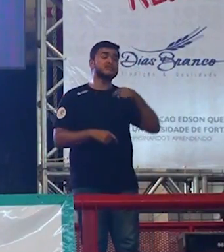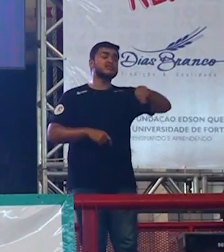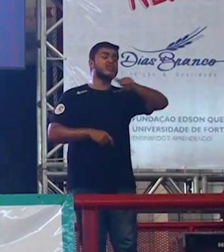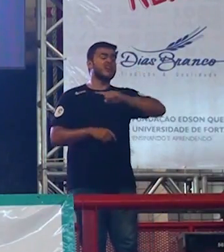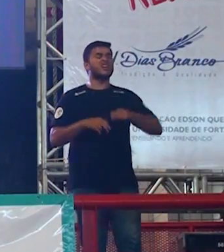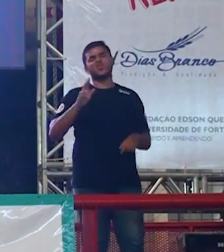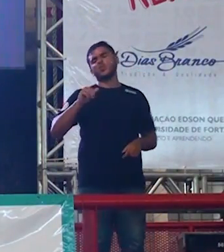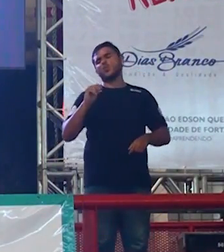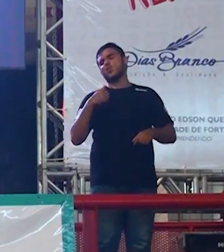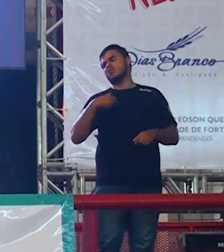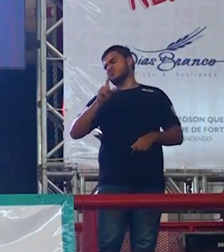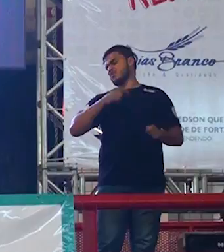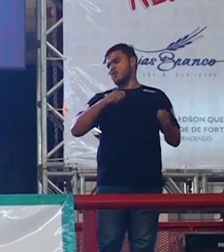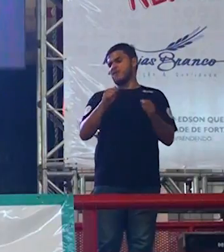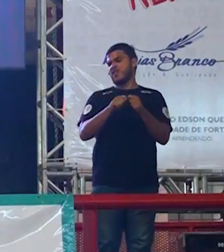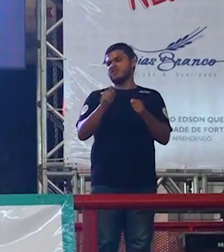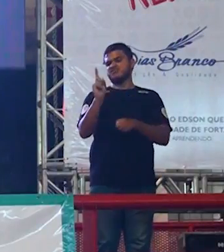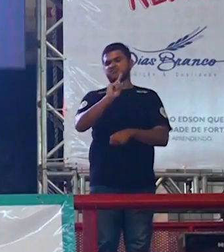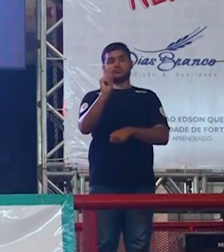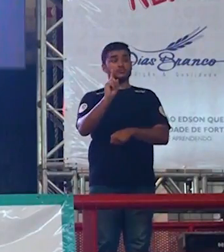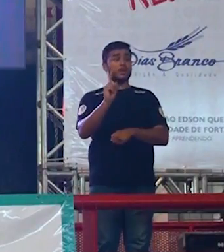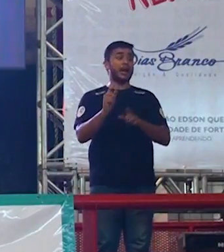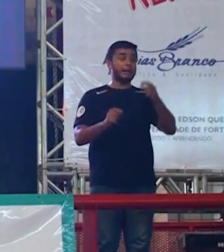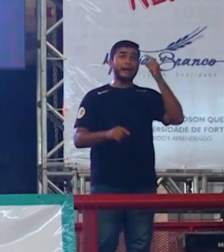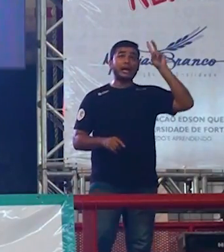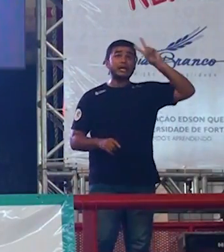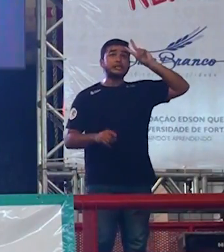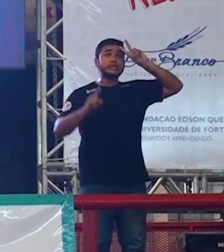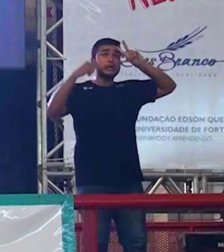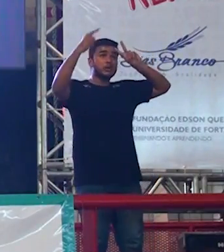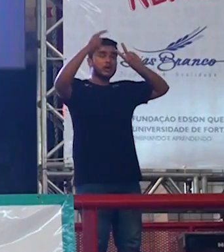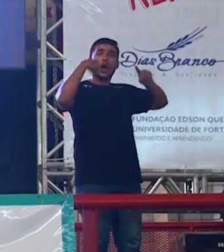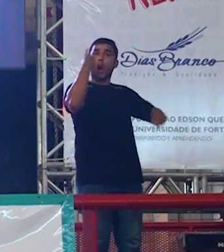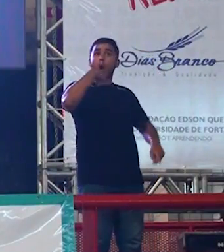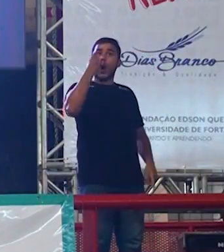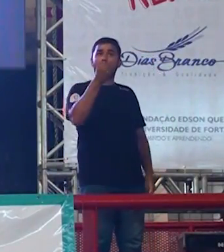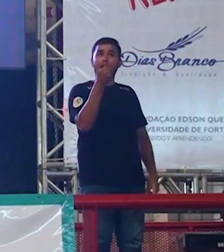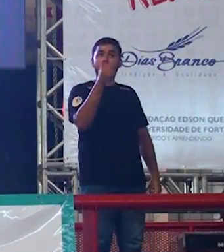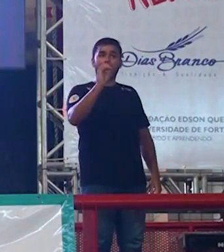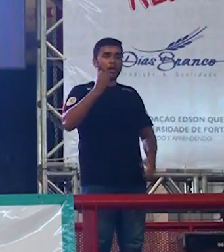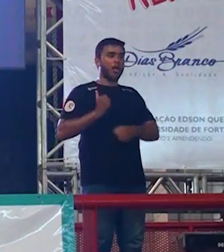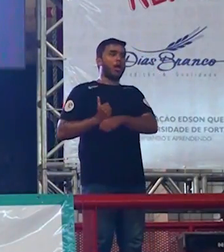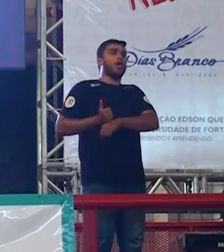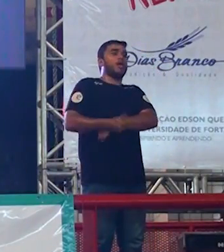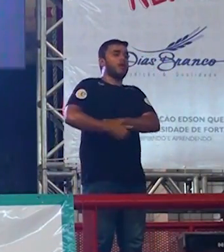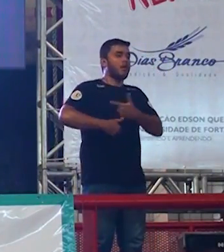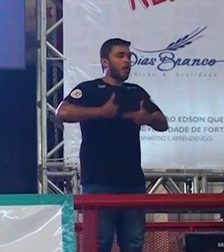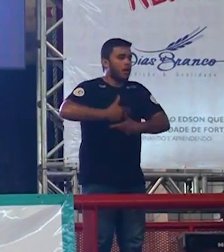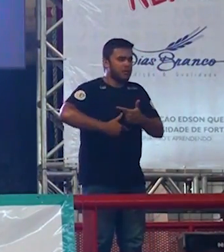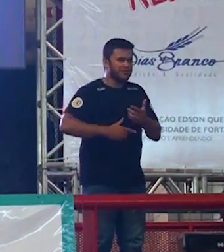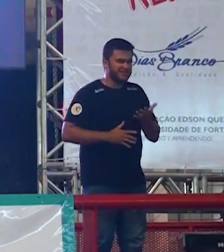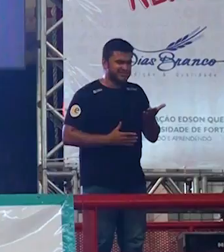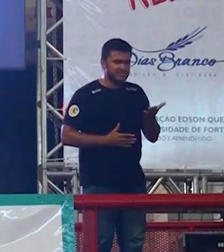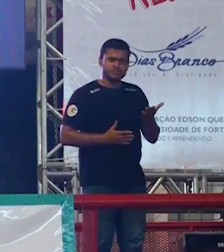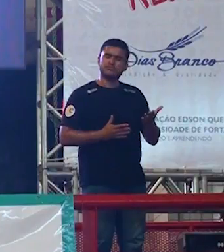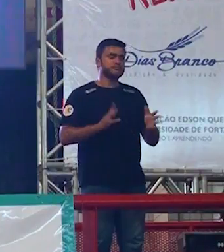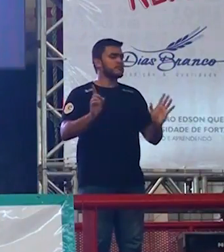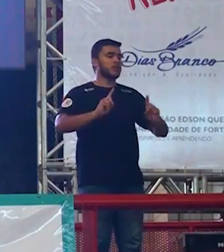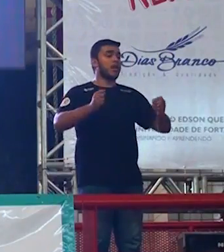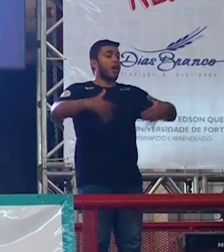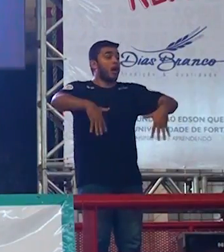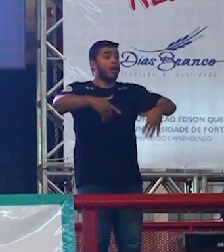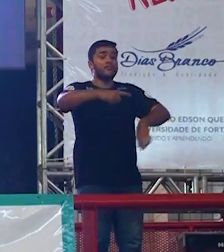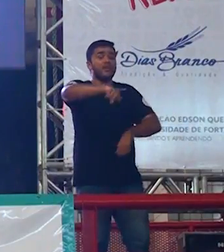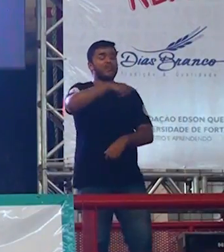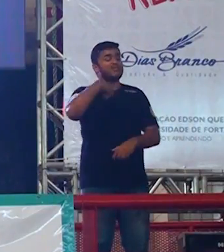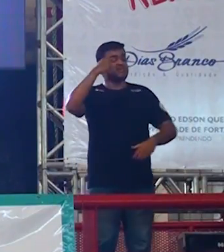está estudando, não adianta você dizer assim, segunda-feira eu vou estudar 10 horas. Dificilmente você vai cumprir isso. Se você ainda não